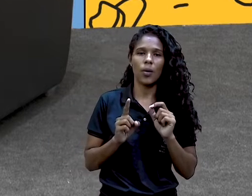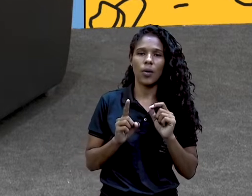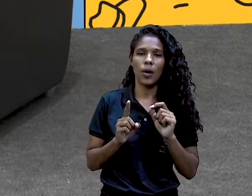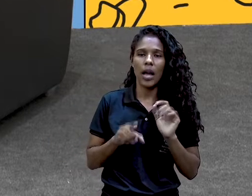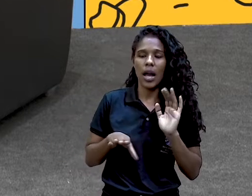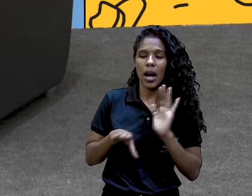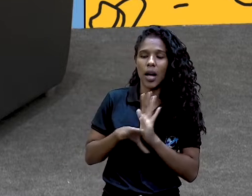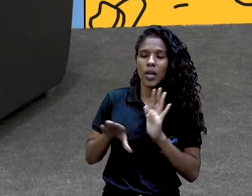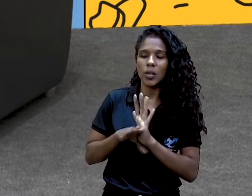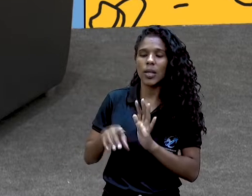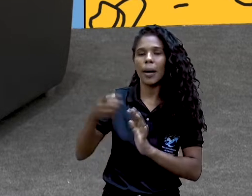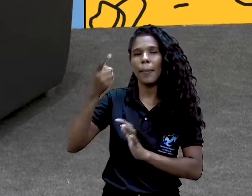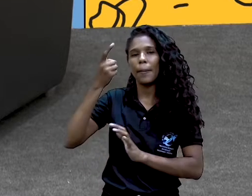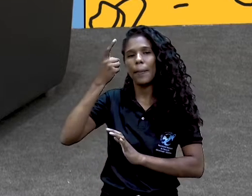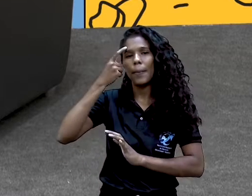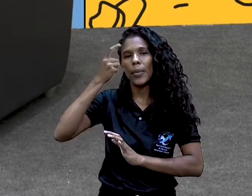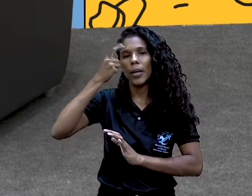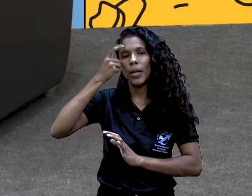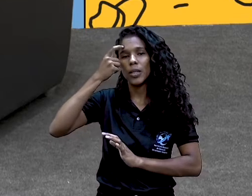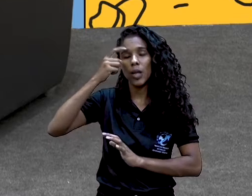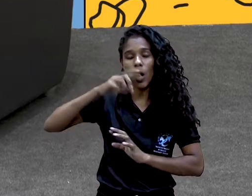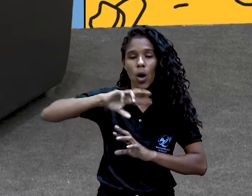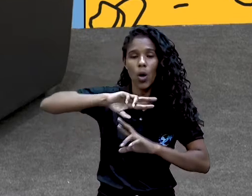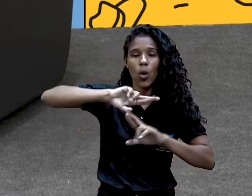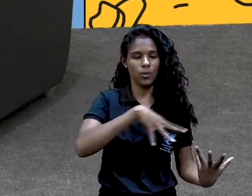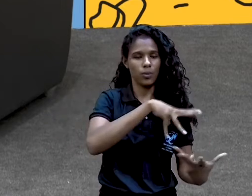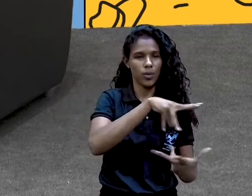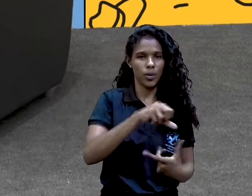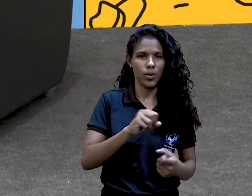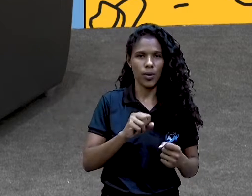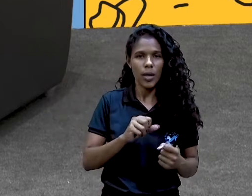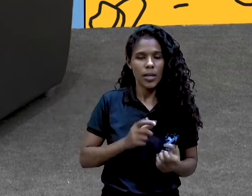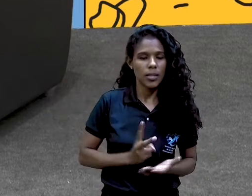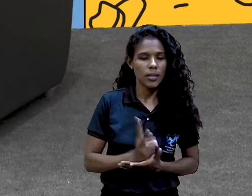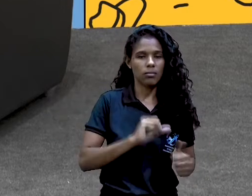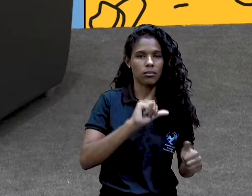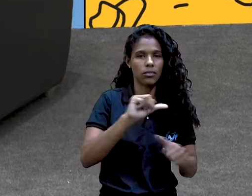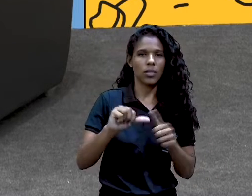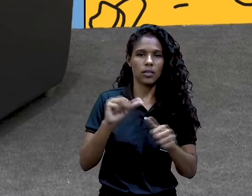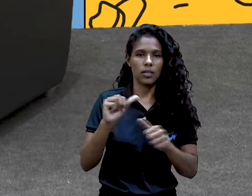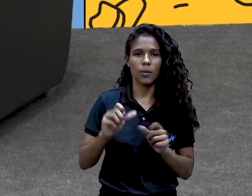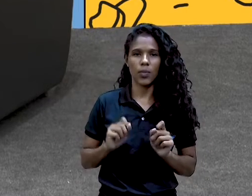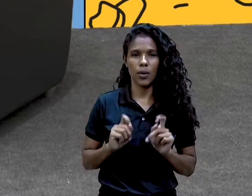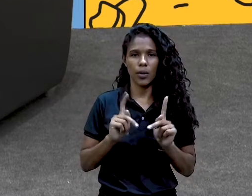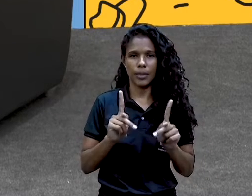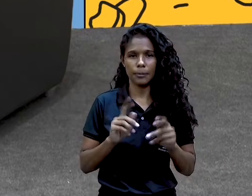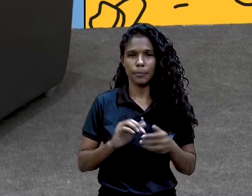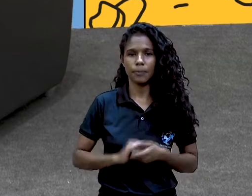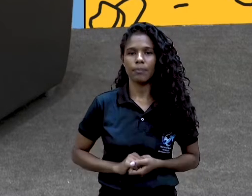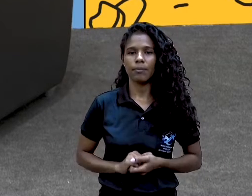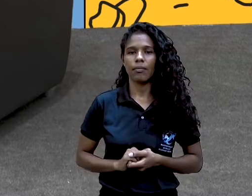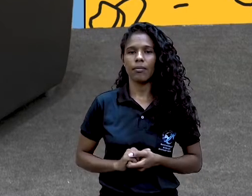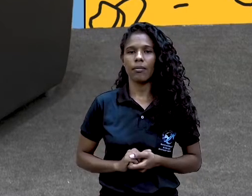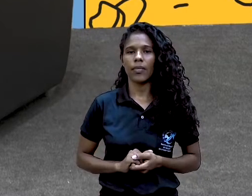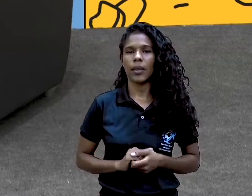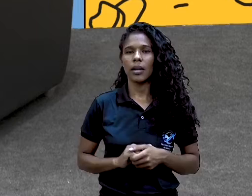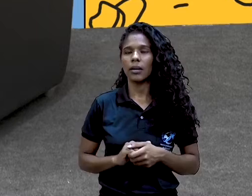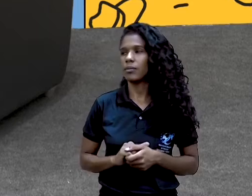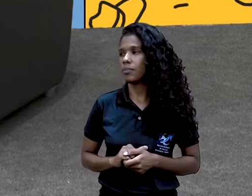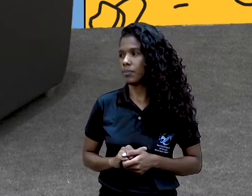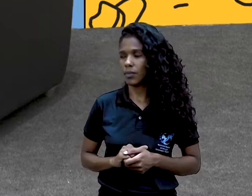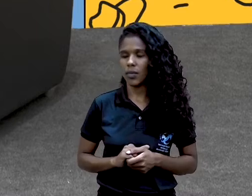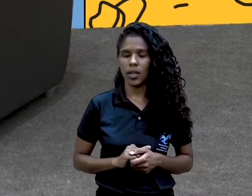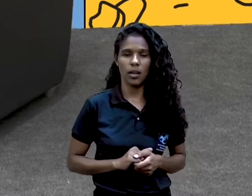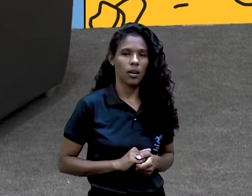de viver um mundo que está sempre em transformação. Quais são os maiores exemplos dentro do